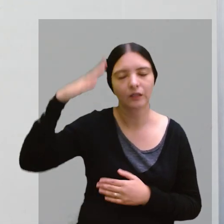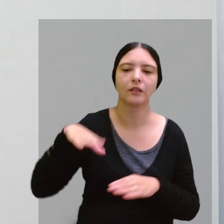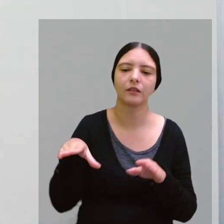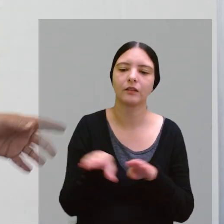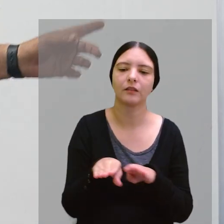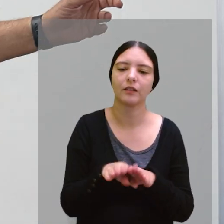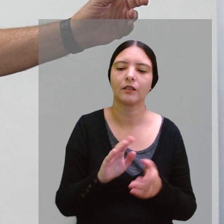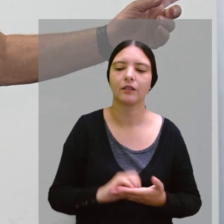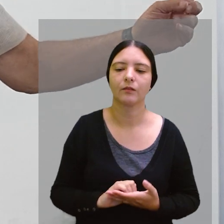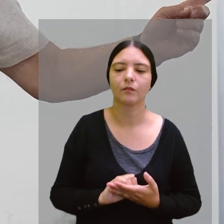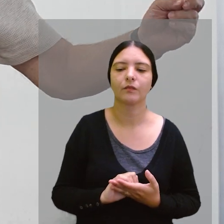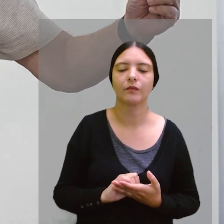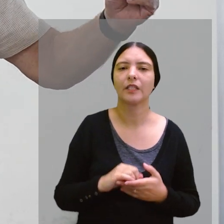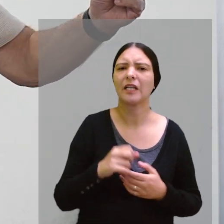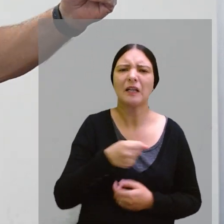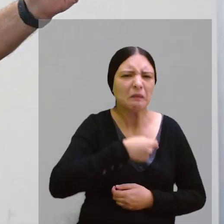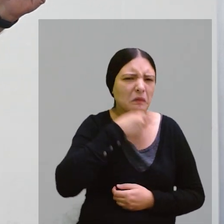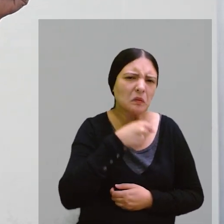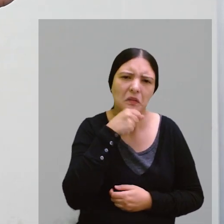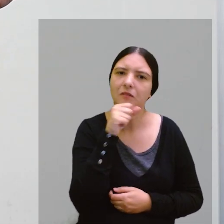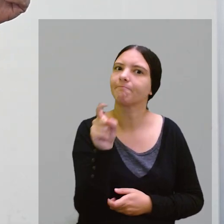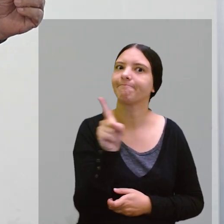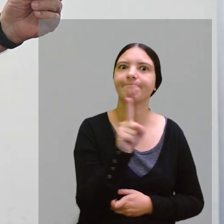parietal, ela não envelhece.